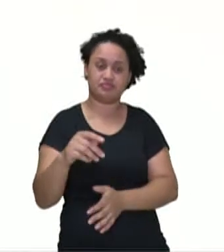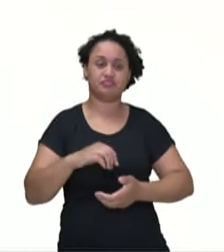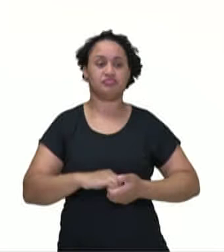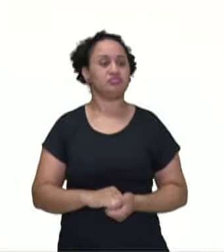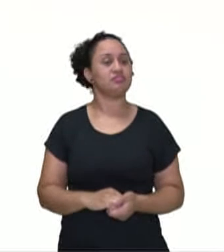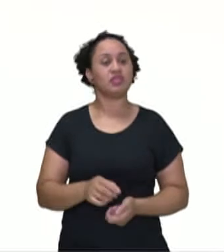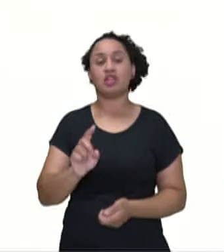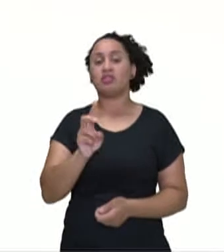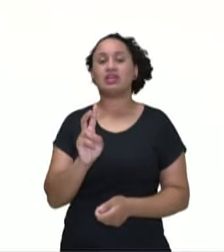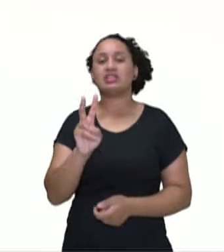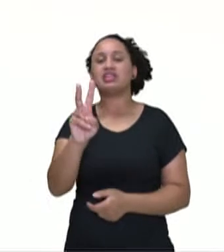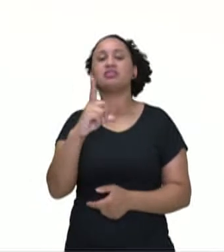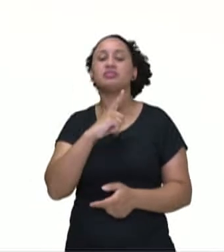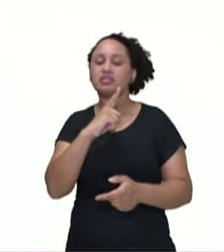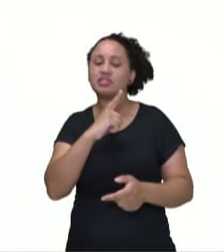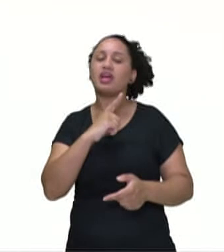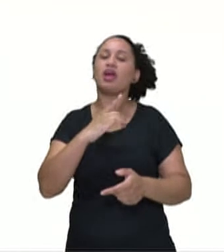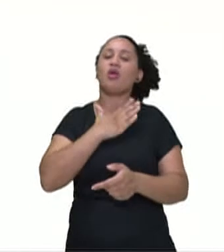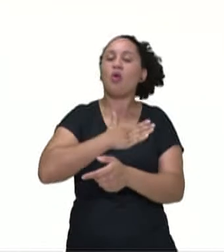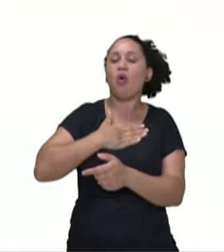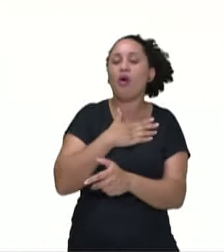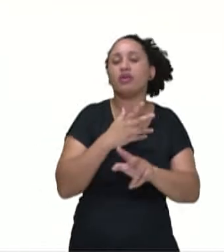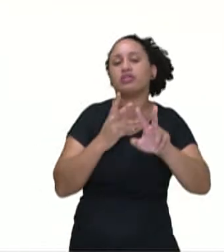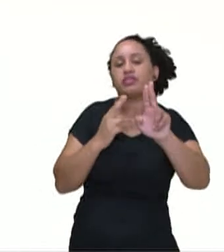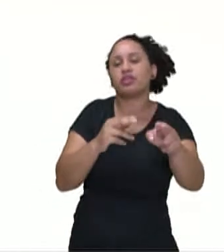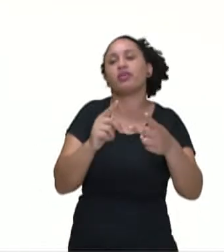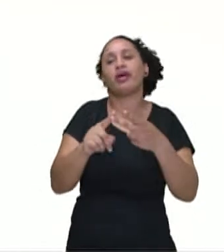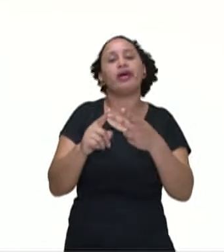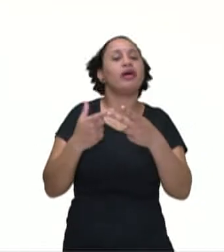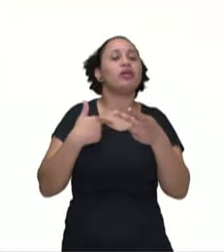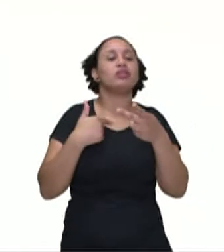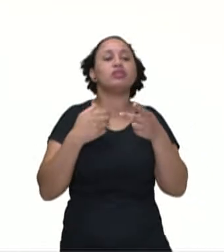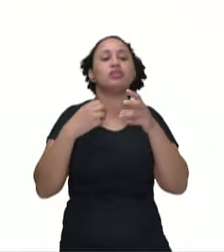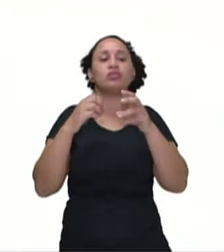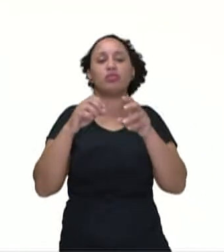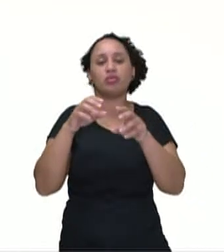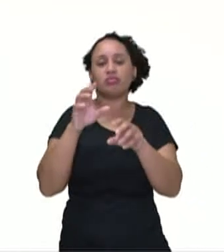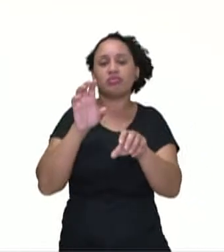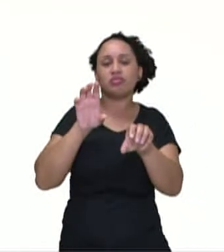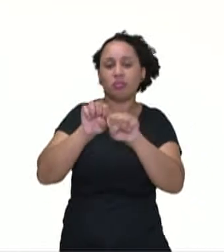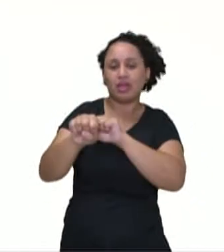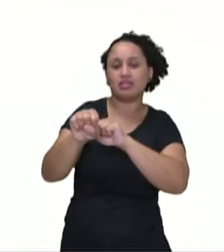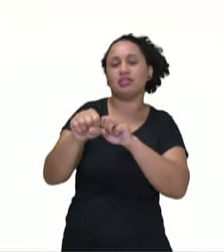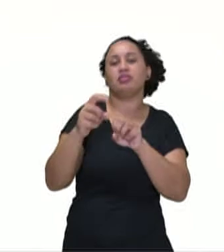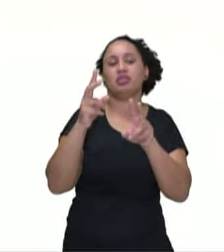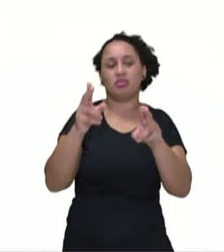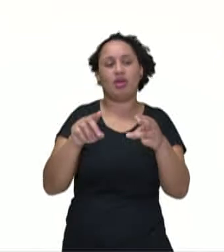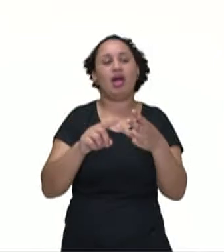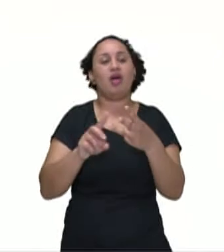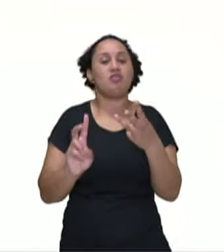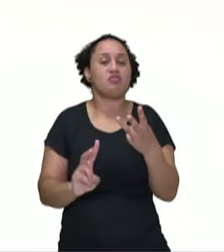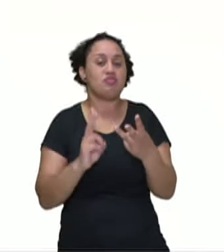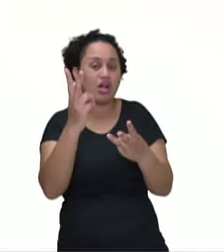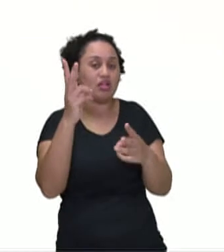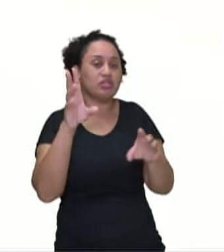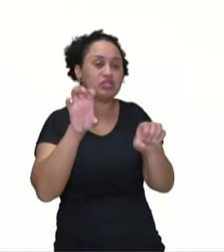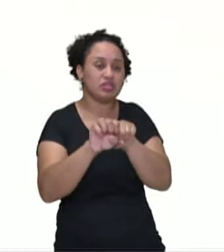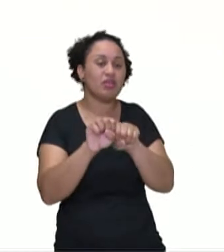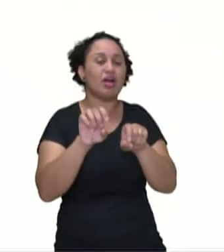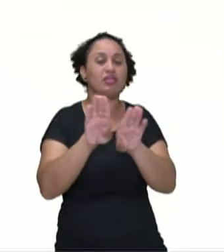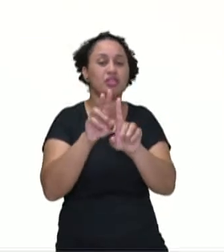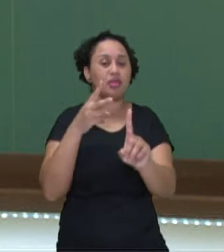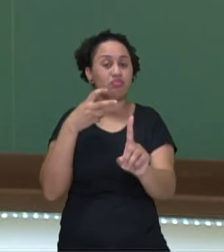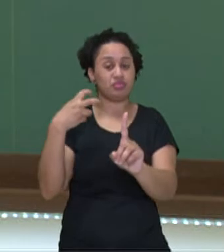sempre compartilhamos dos mesmos gostos, da mesma formação, dos mesmos valores, dos mesmos pontos de